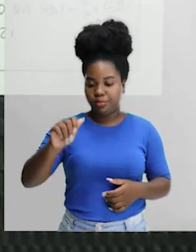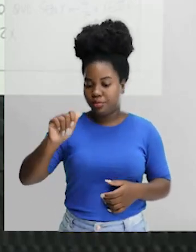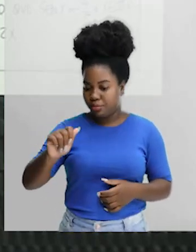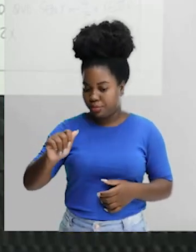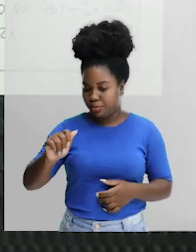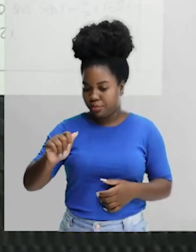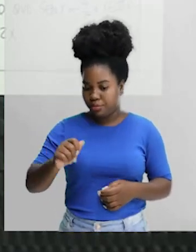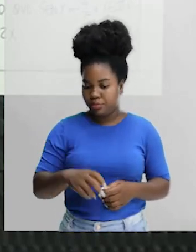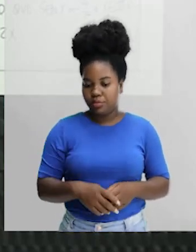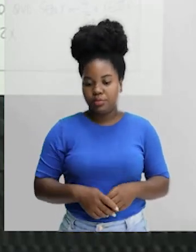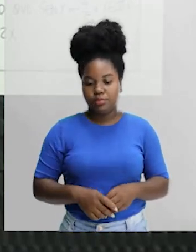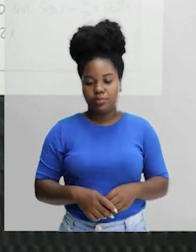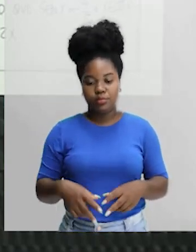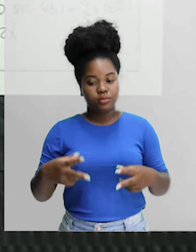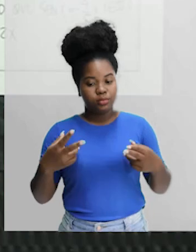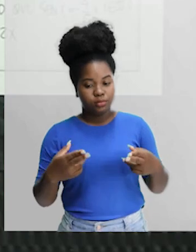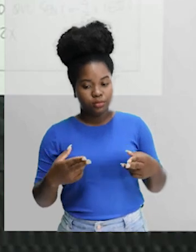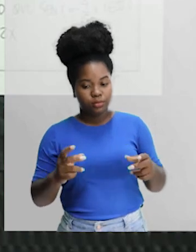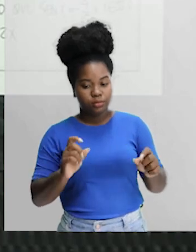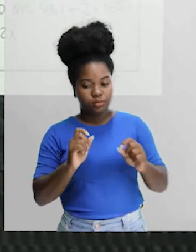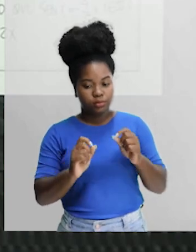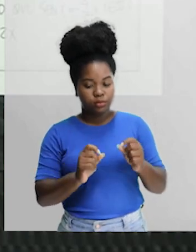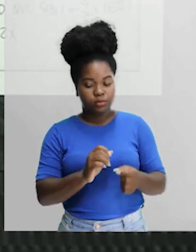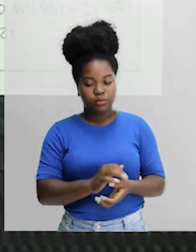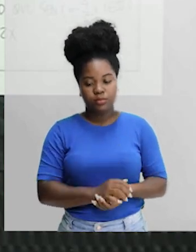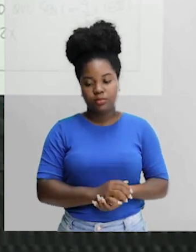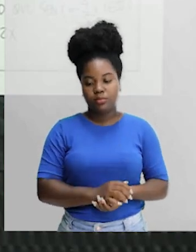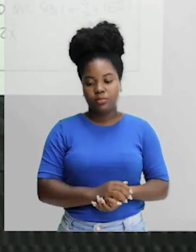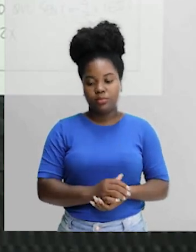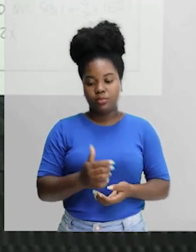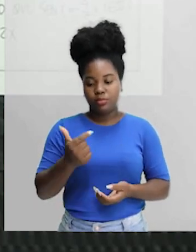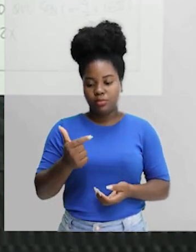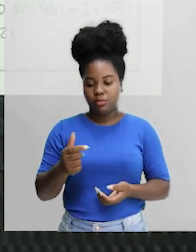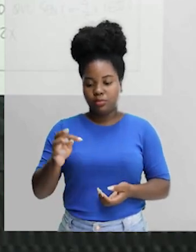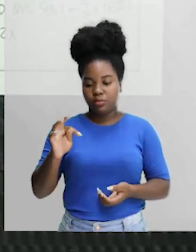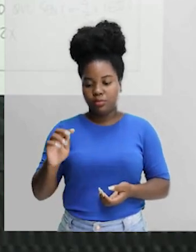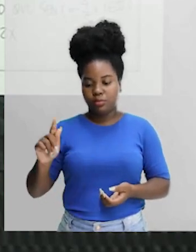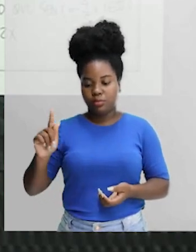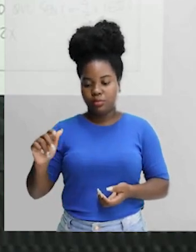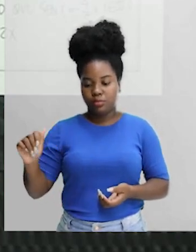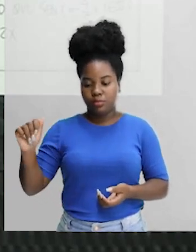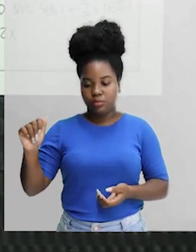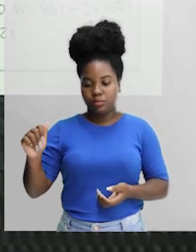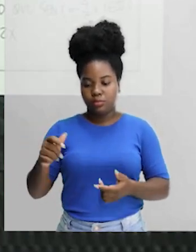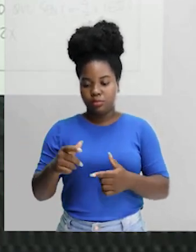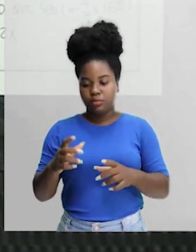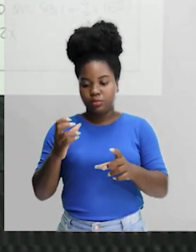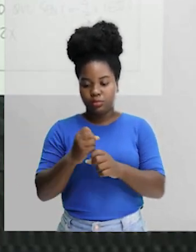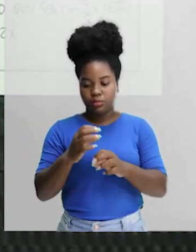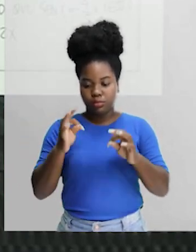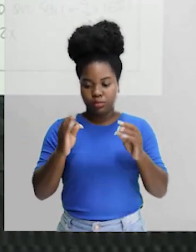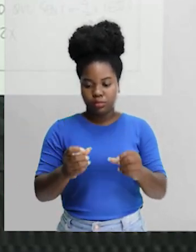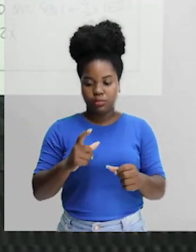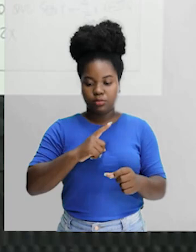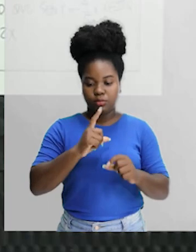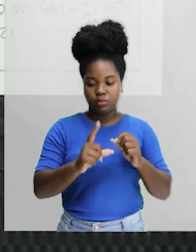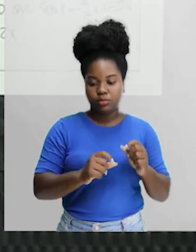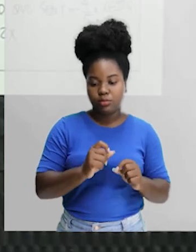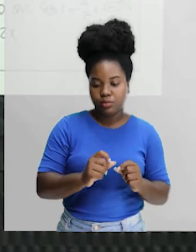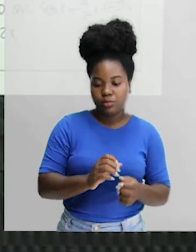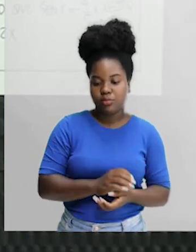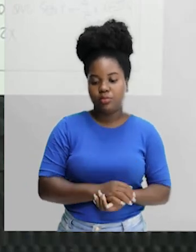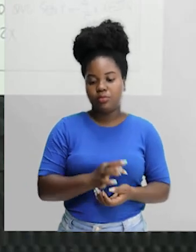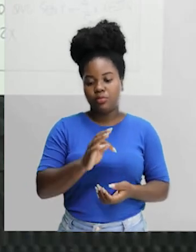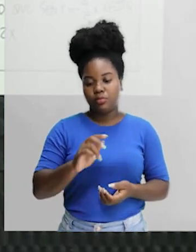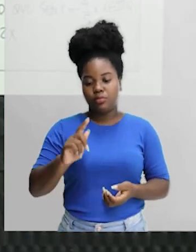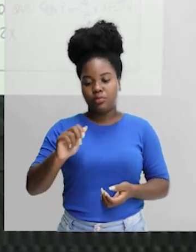2A igual a 2 tangente de A, somando aqui, ó. Tangente de A com